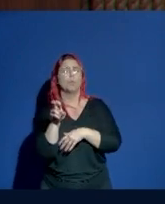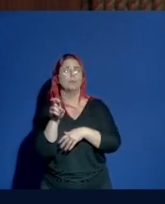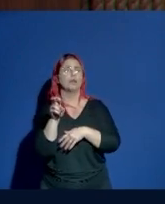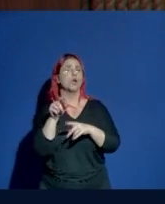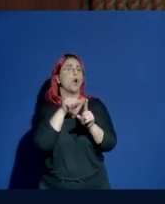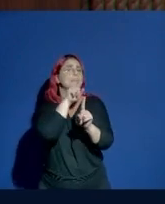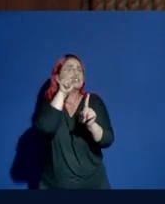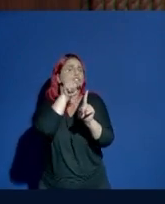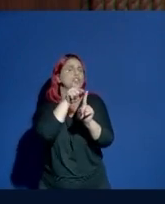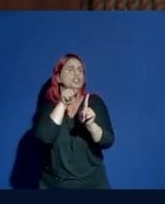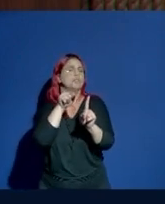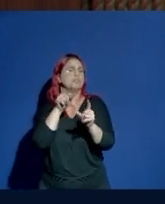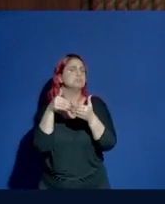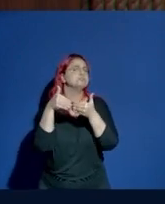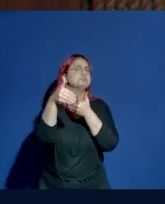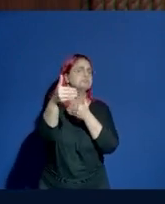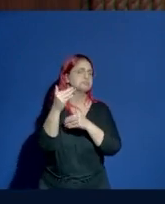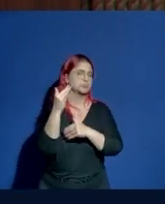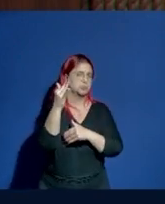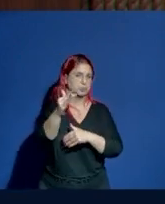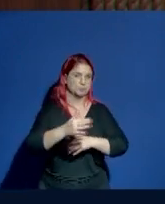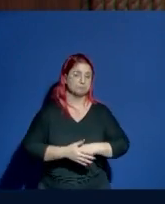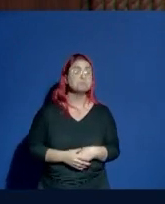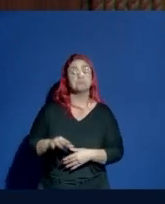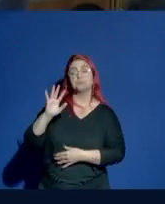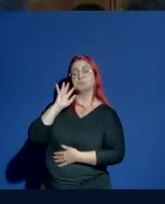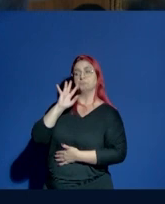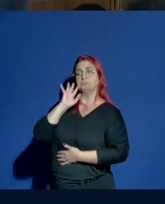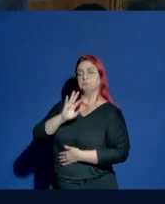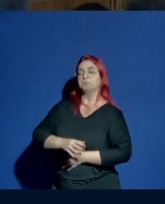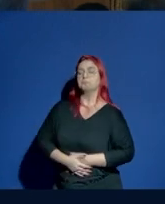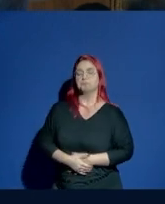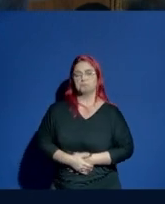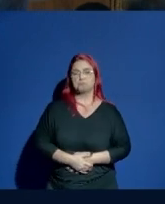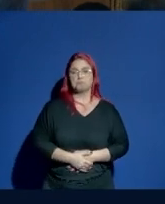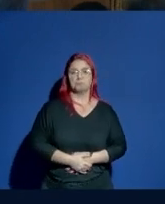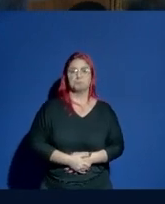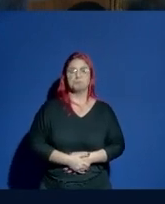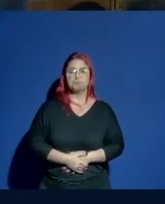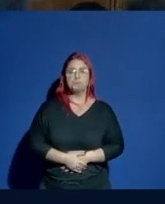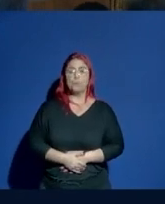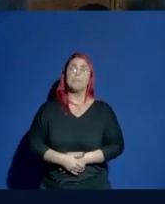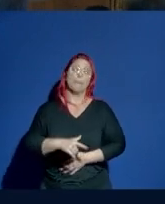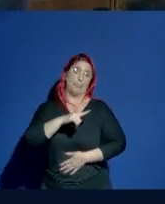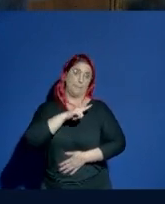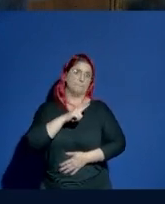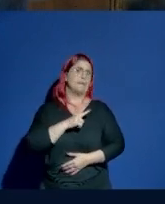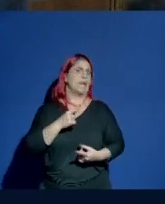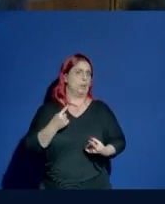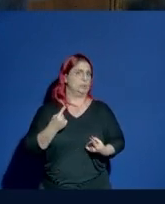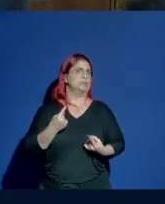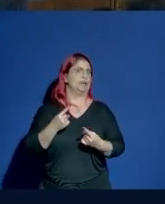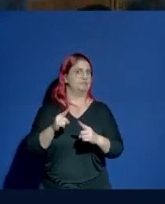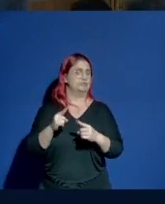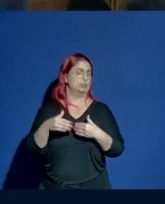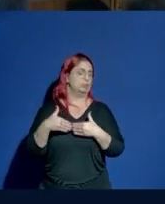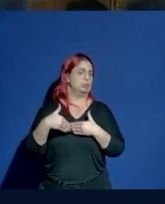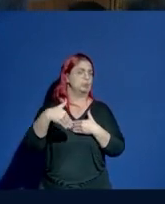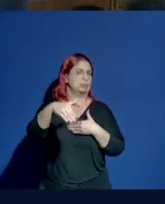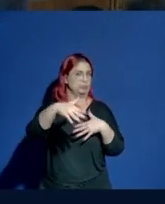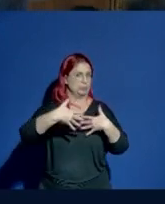os teus objetivos em P&D. Legal. Assim, acho que nós temos um enorme desafio pela frente, né? O